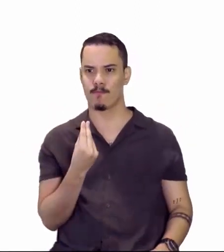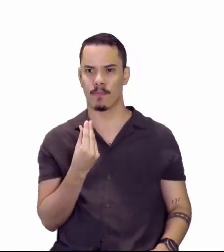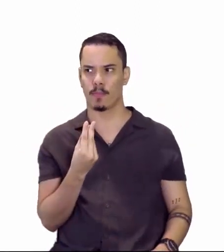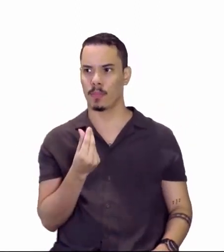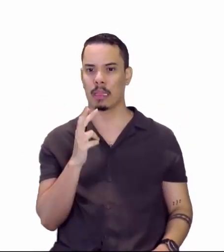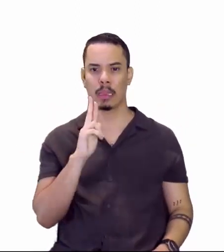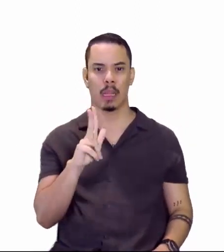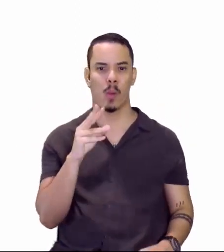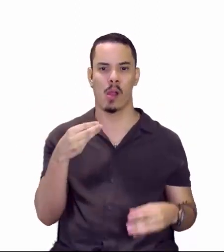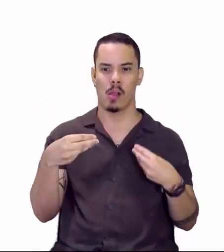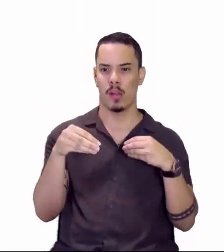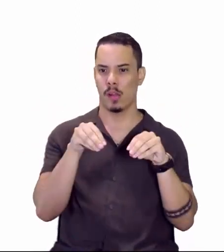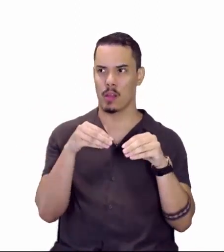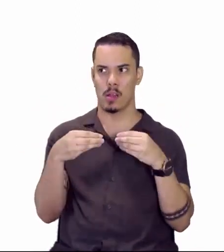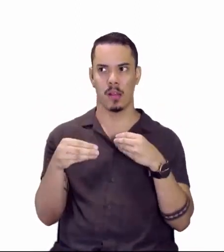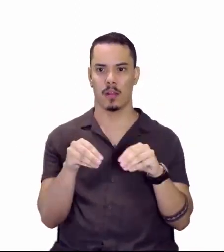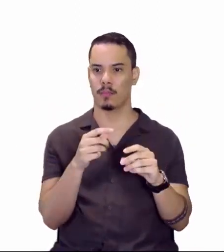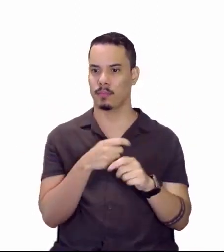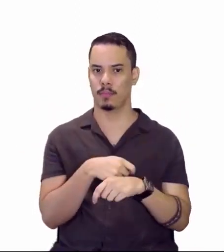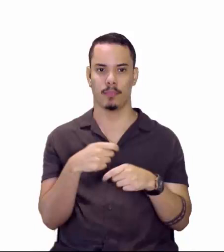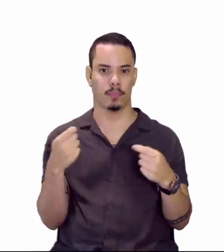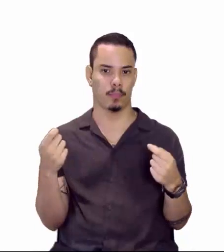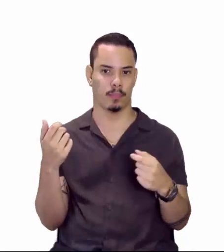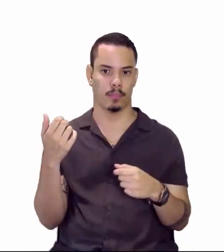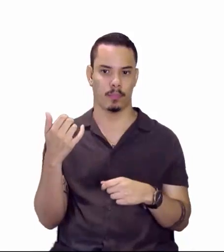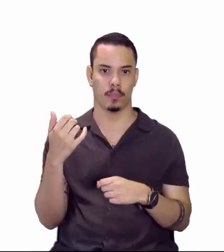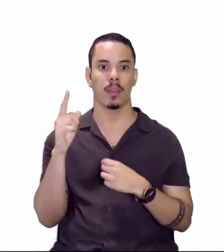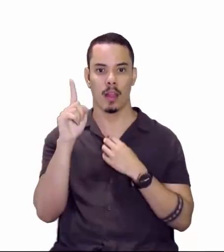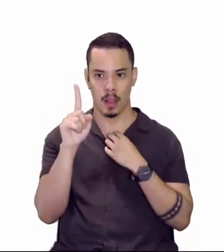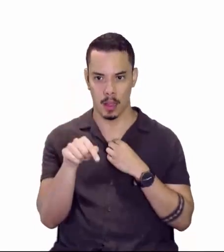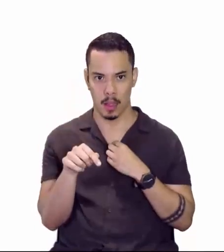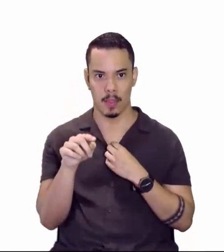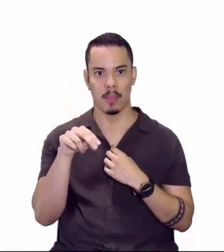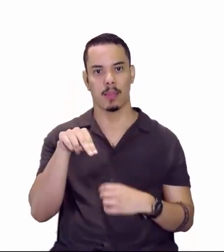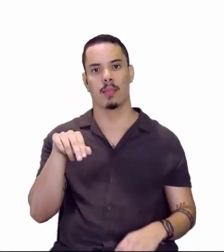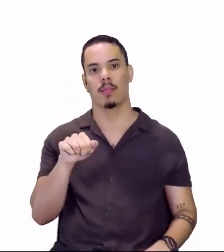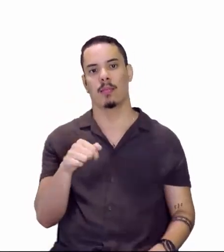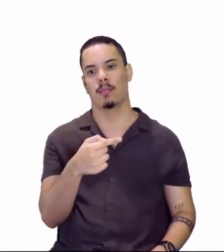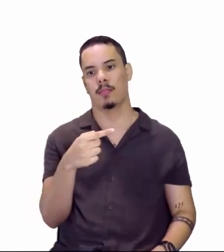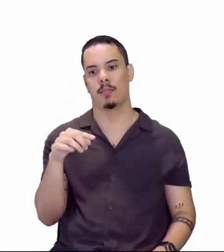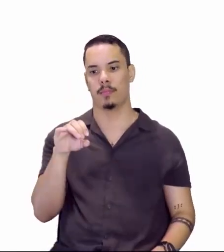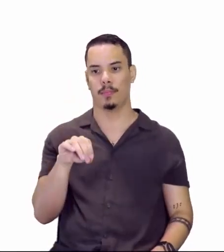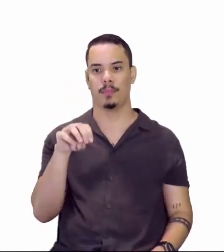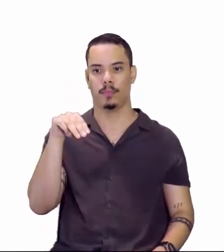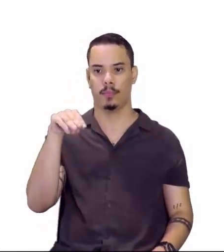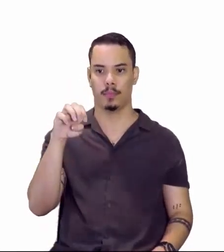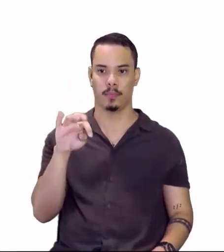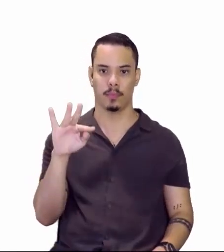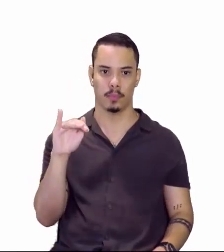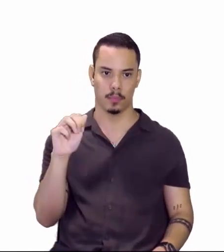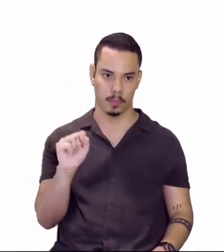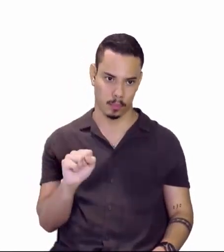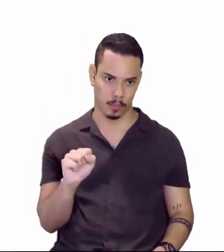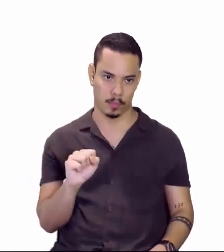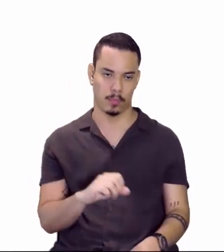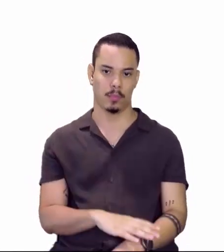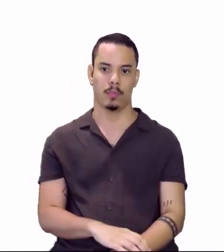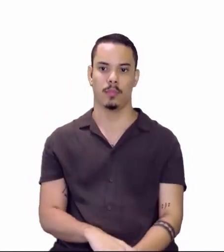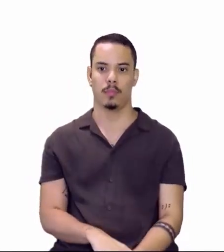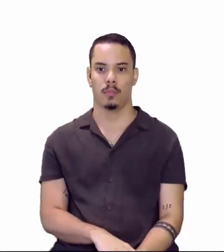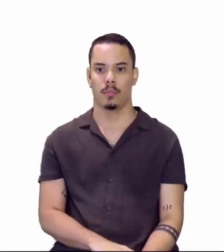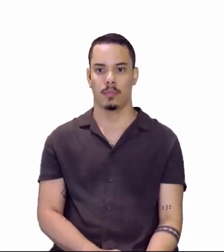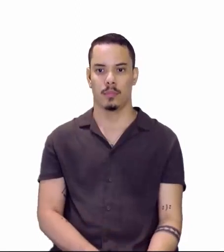são maleáveis, não se transformam em lâminas. Então, eles não são metais, eles